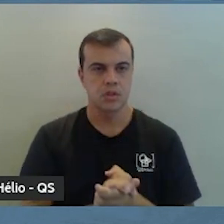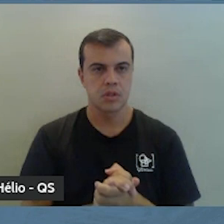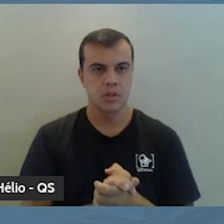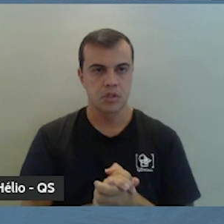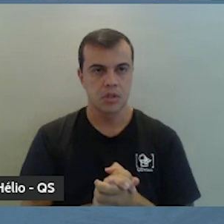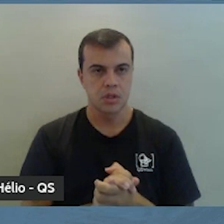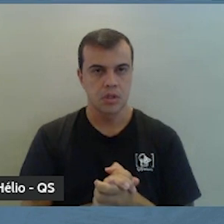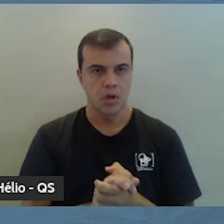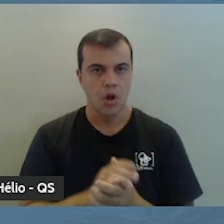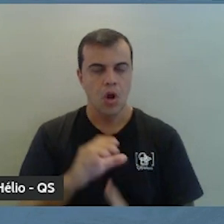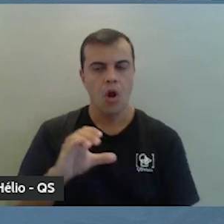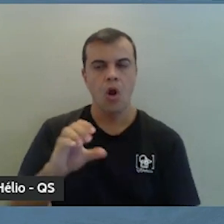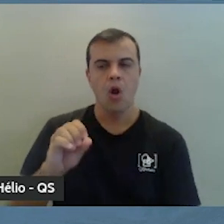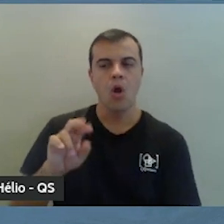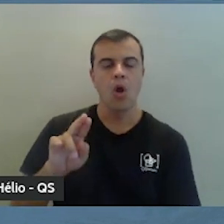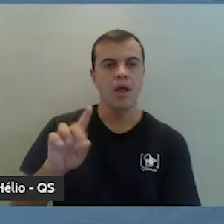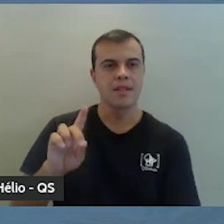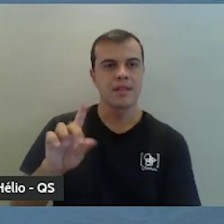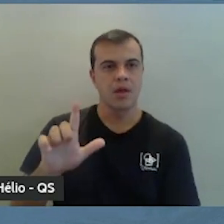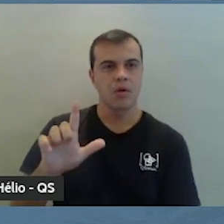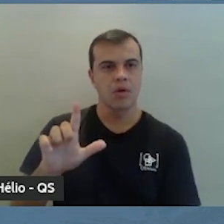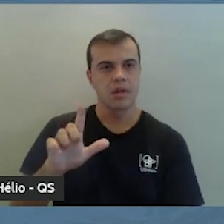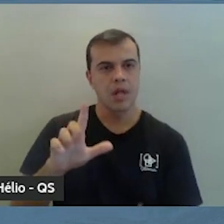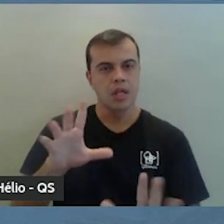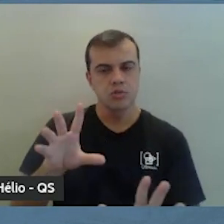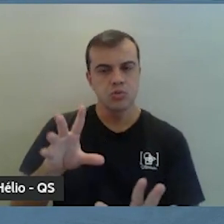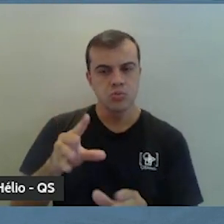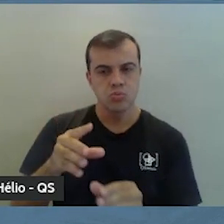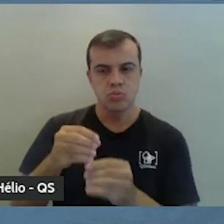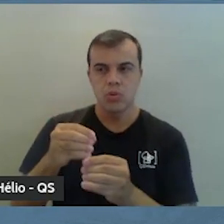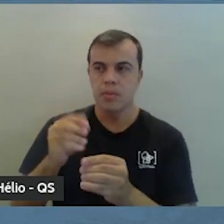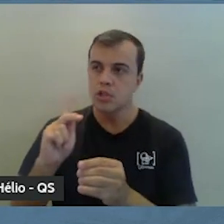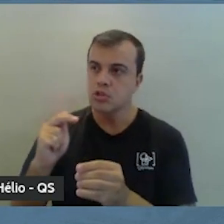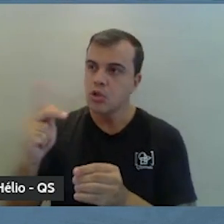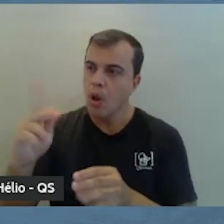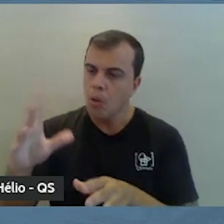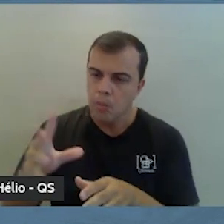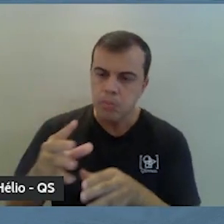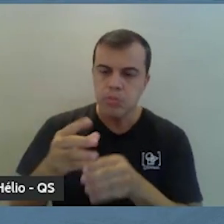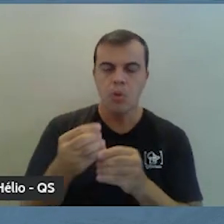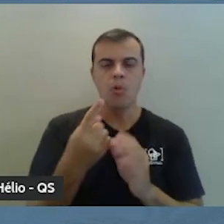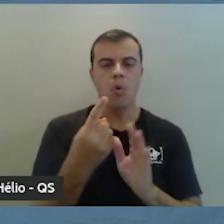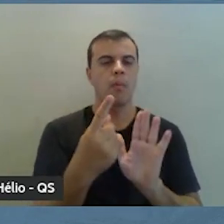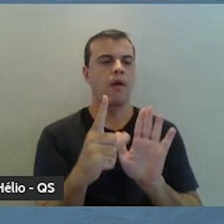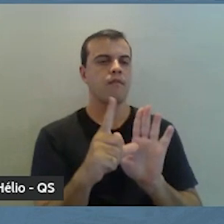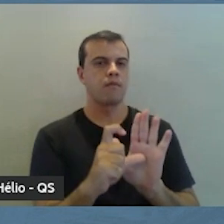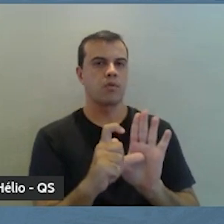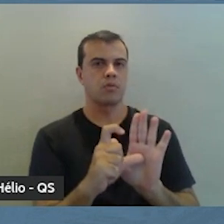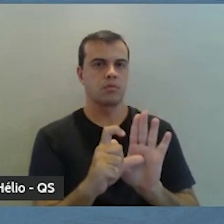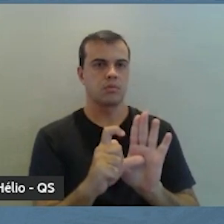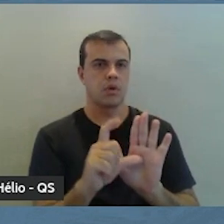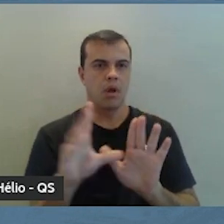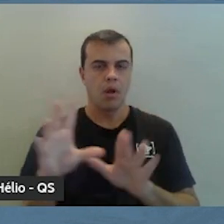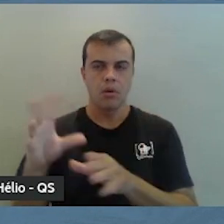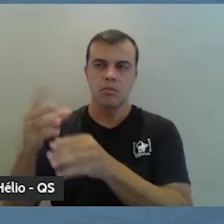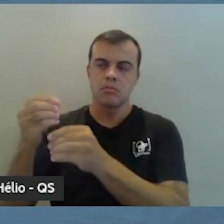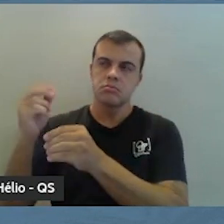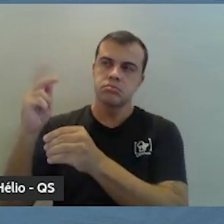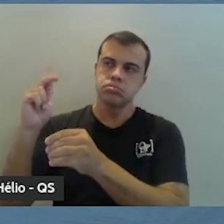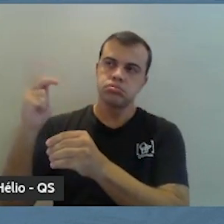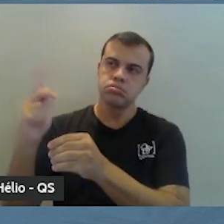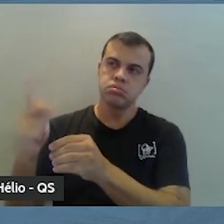xilogravura de cordel, que é você sintetizar a narrativa toda em uma imagem só. Então, ele sintetiza